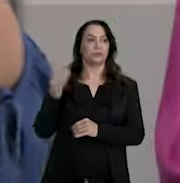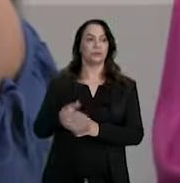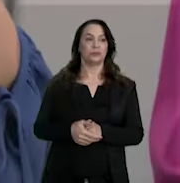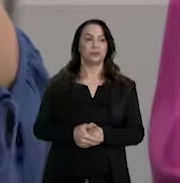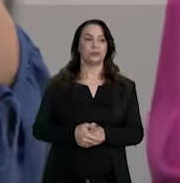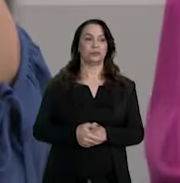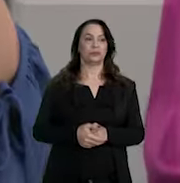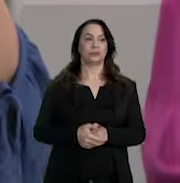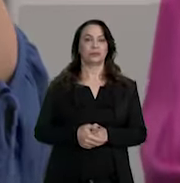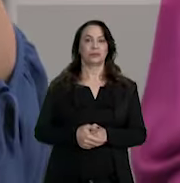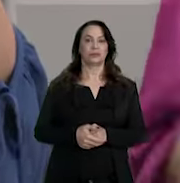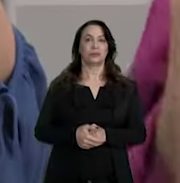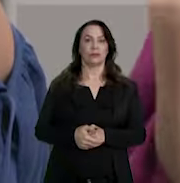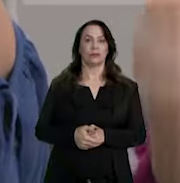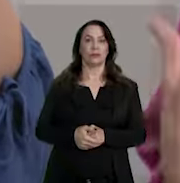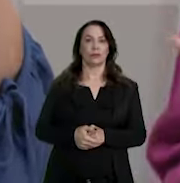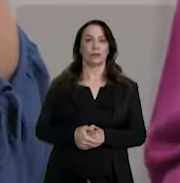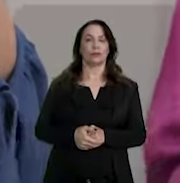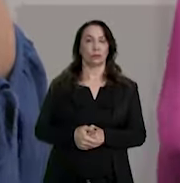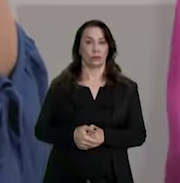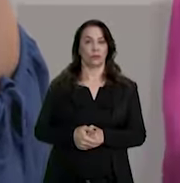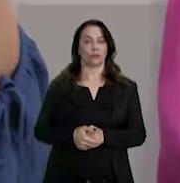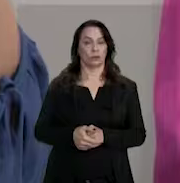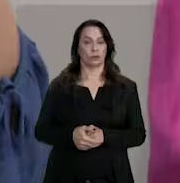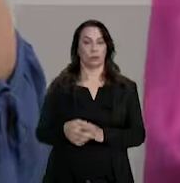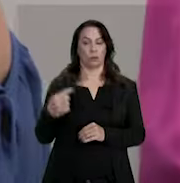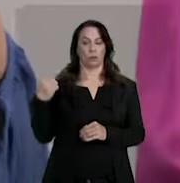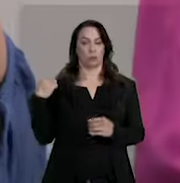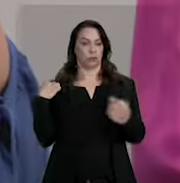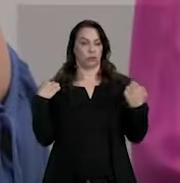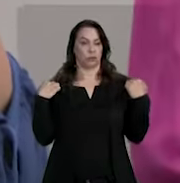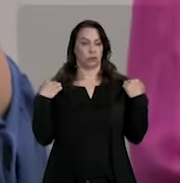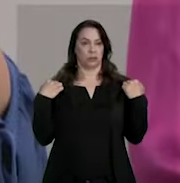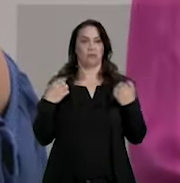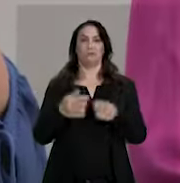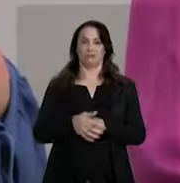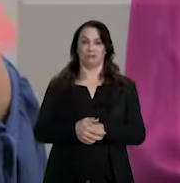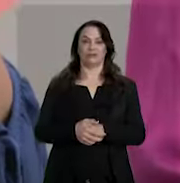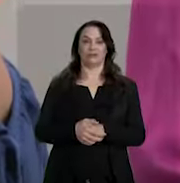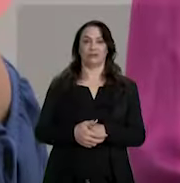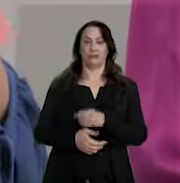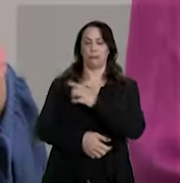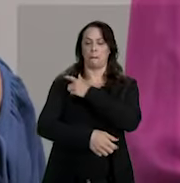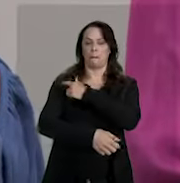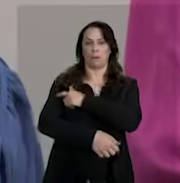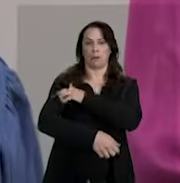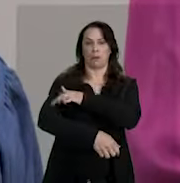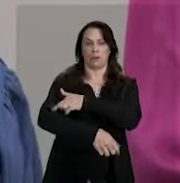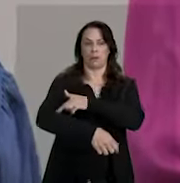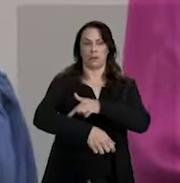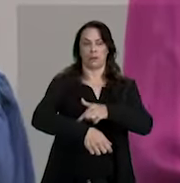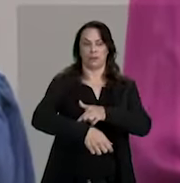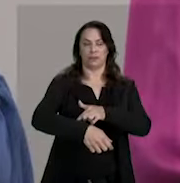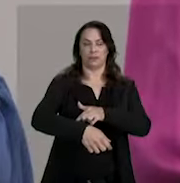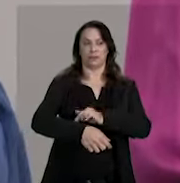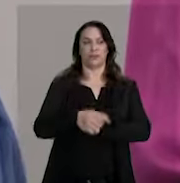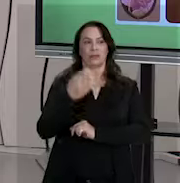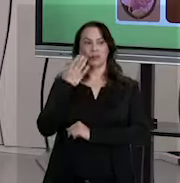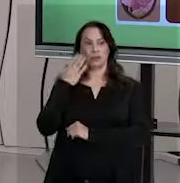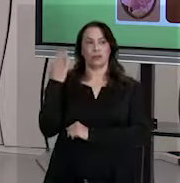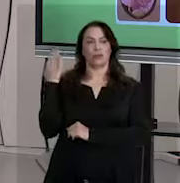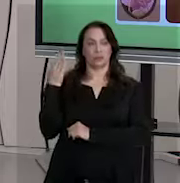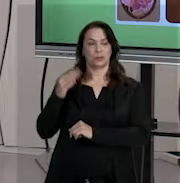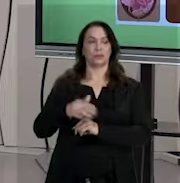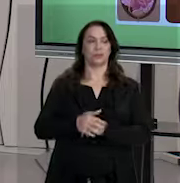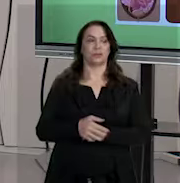usar essa para fazer aqui... É o braço e o antebraço, isso, né? A articulação aqui do ombro com o colchete. A gente passa